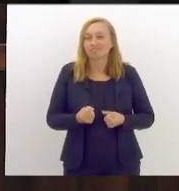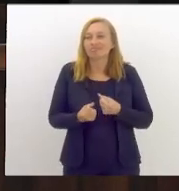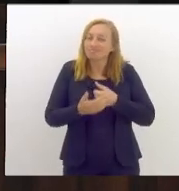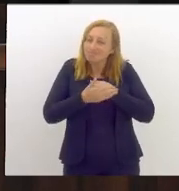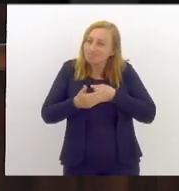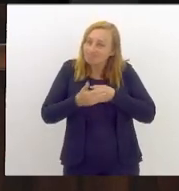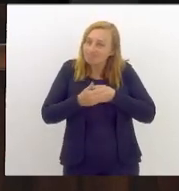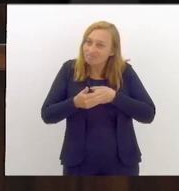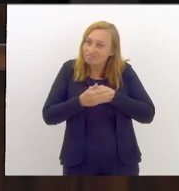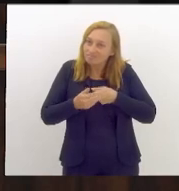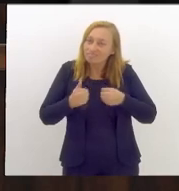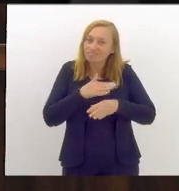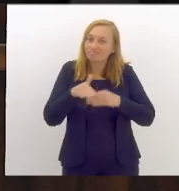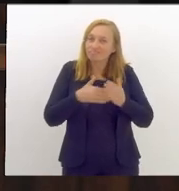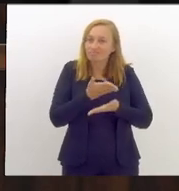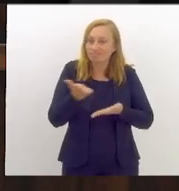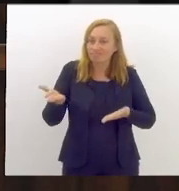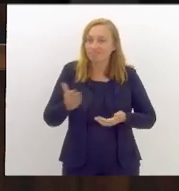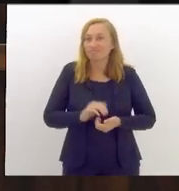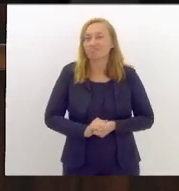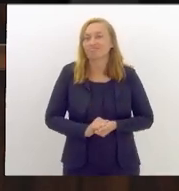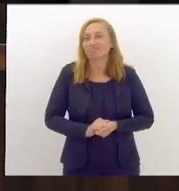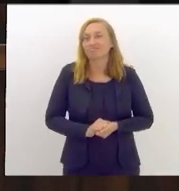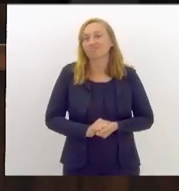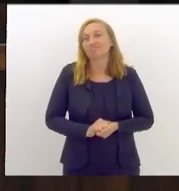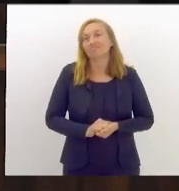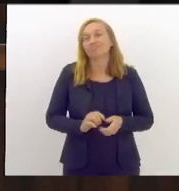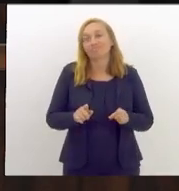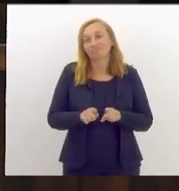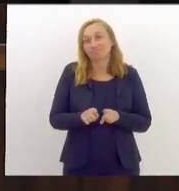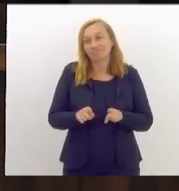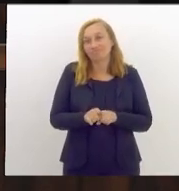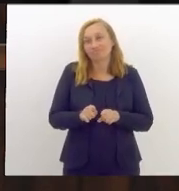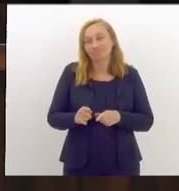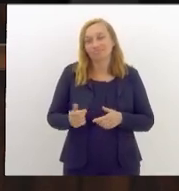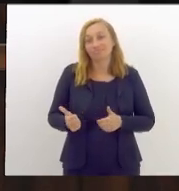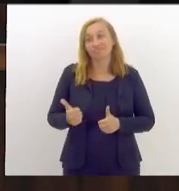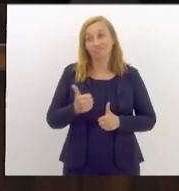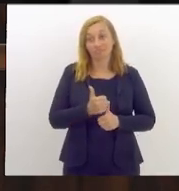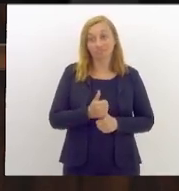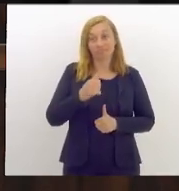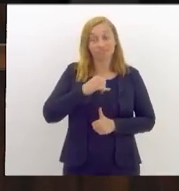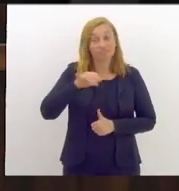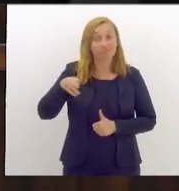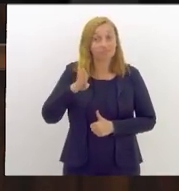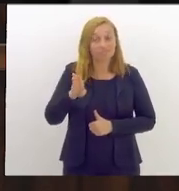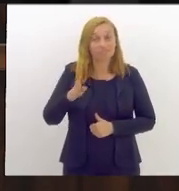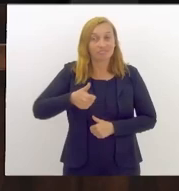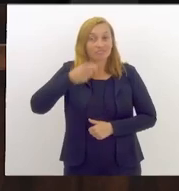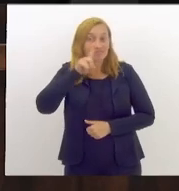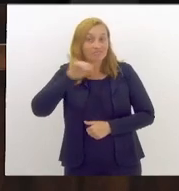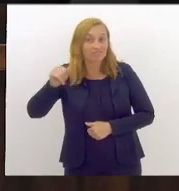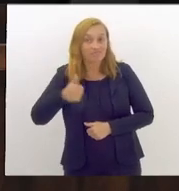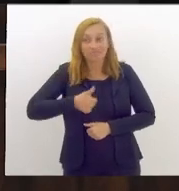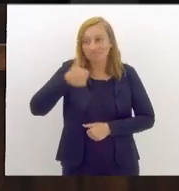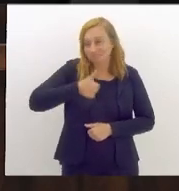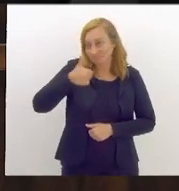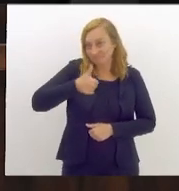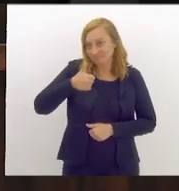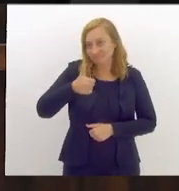carinho de todas e todos a gente ainda vai dar posse Jair no dia primeiro de